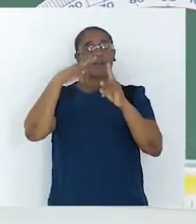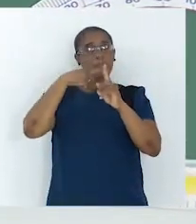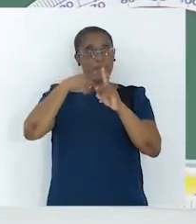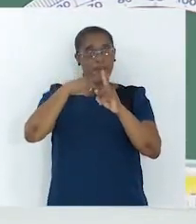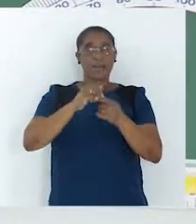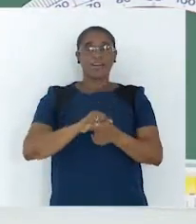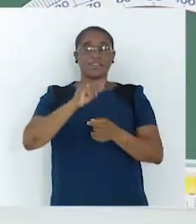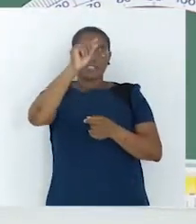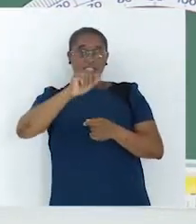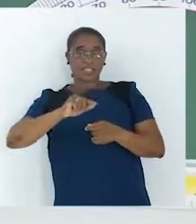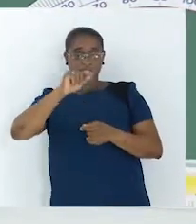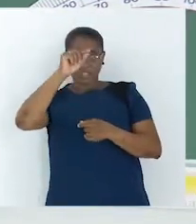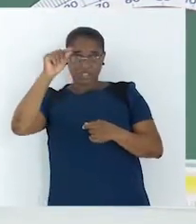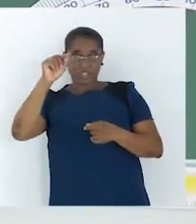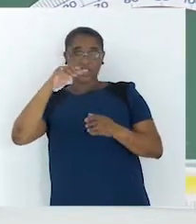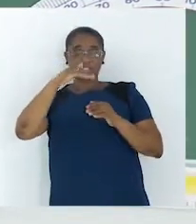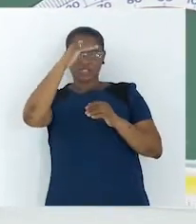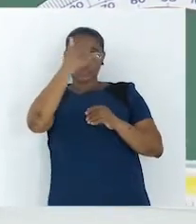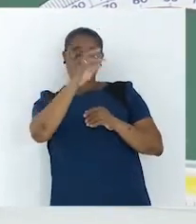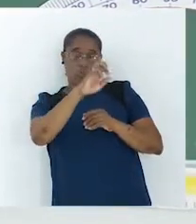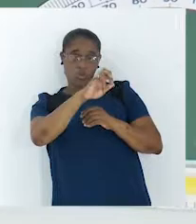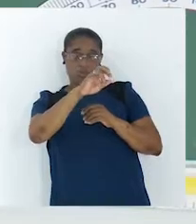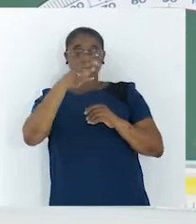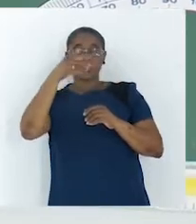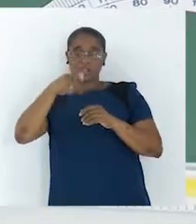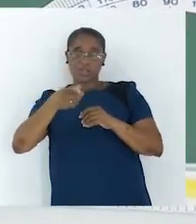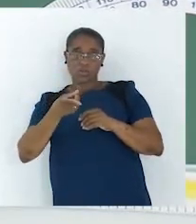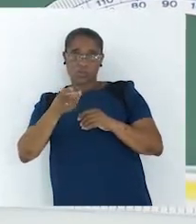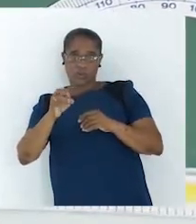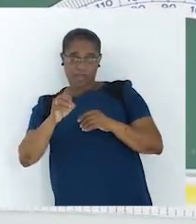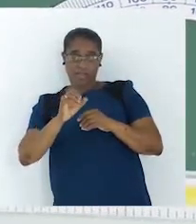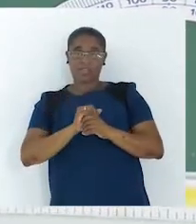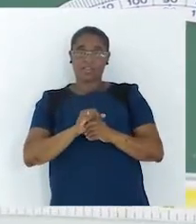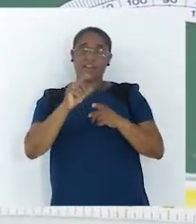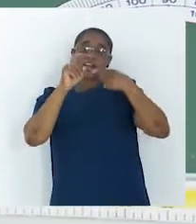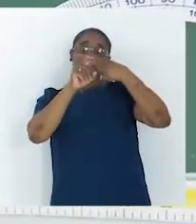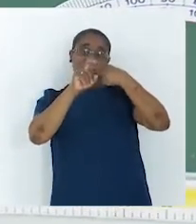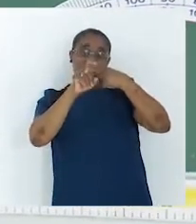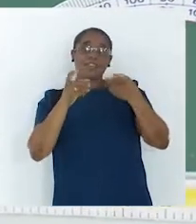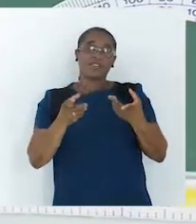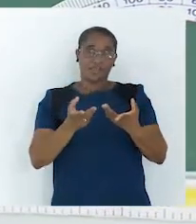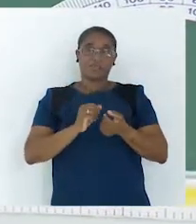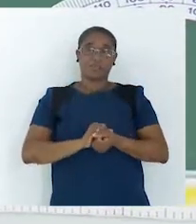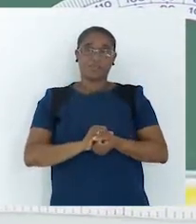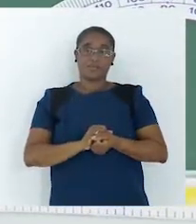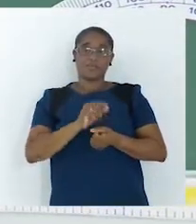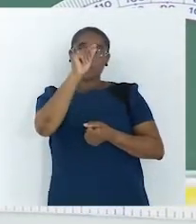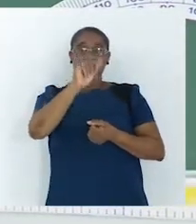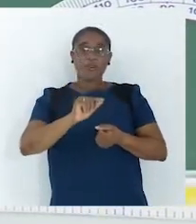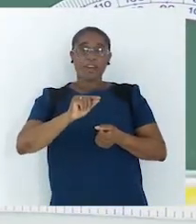raízes oito de Novembro até dividir por